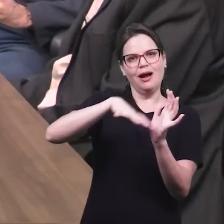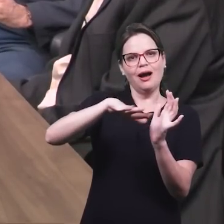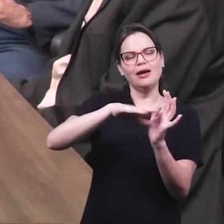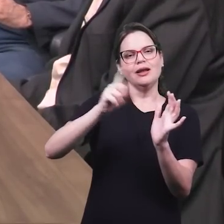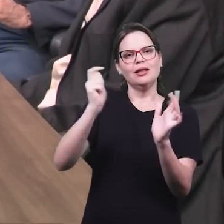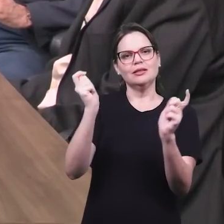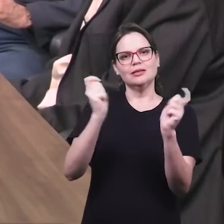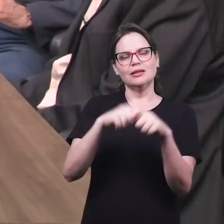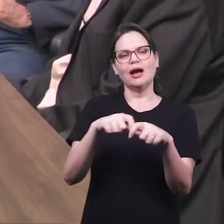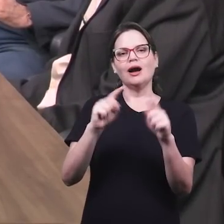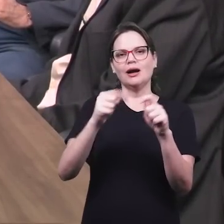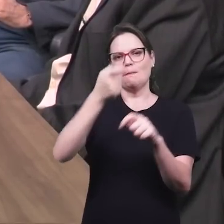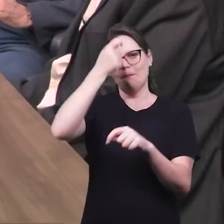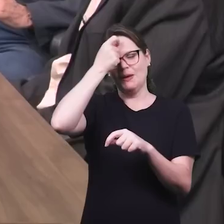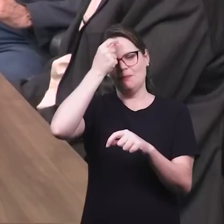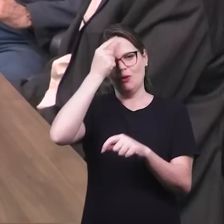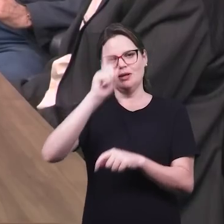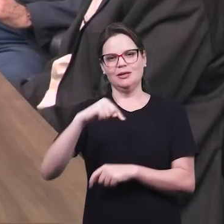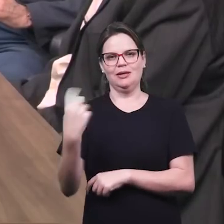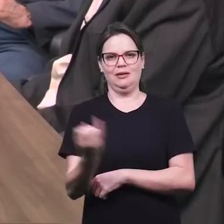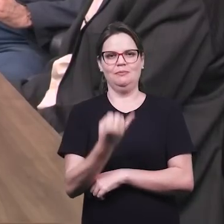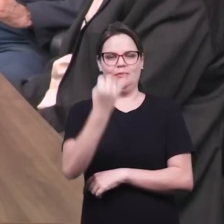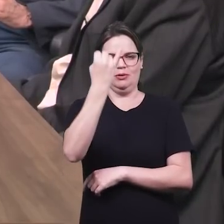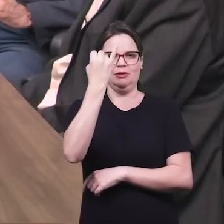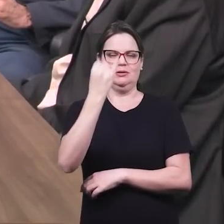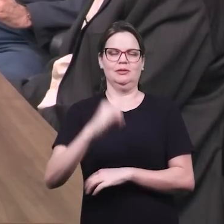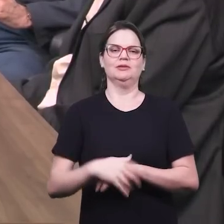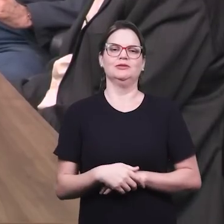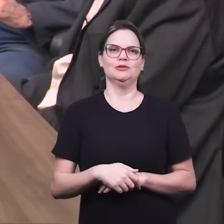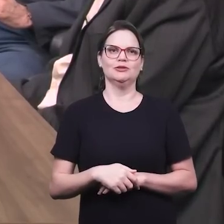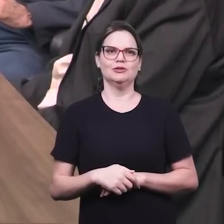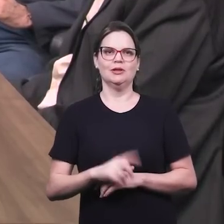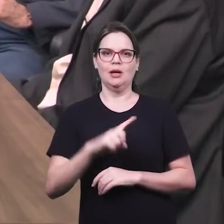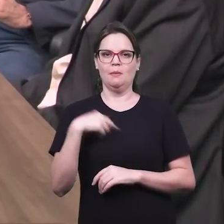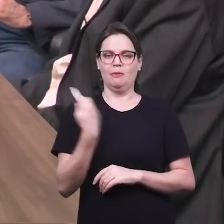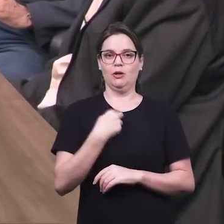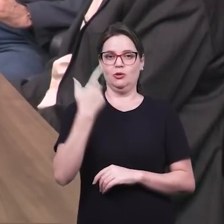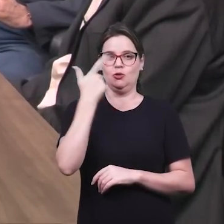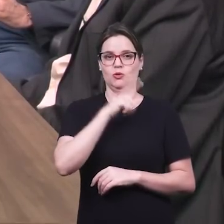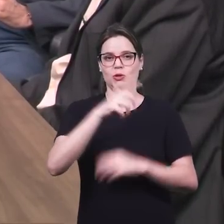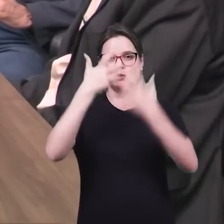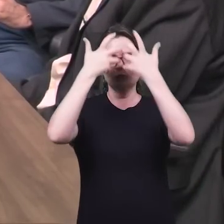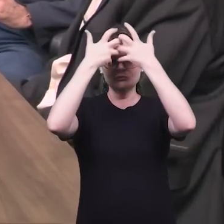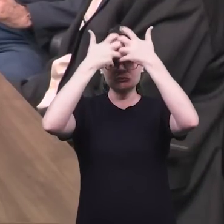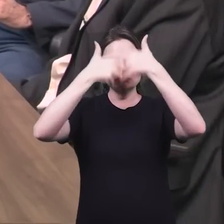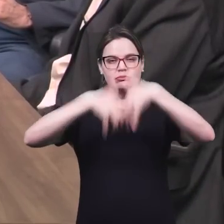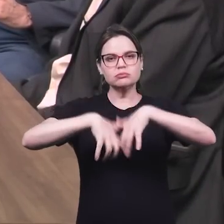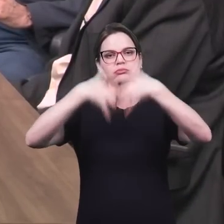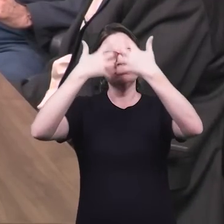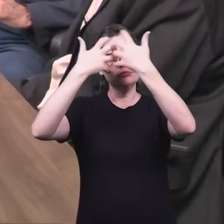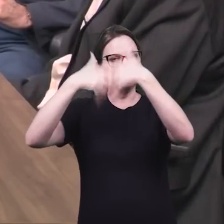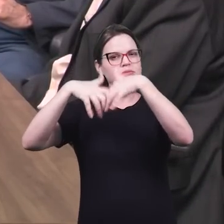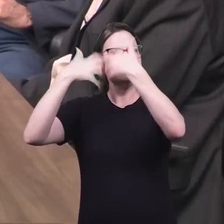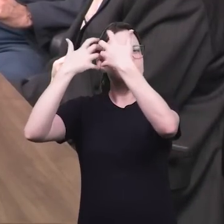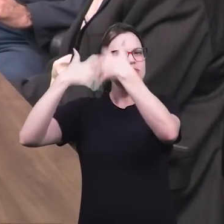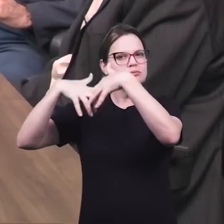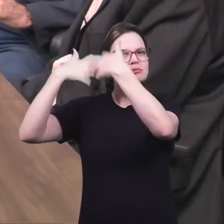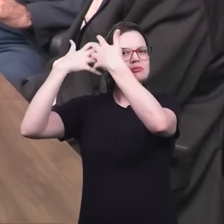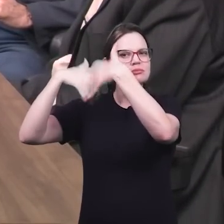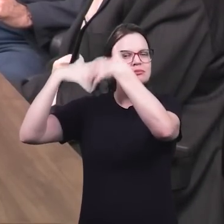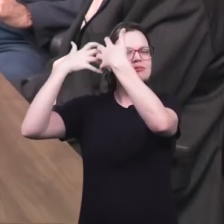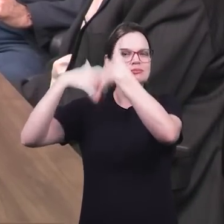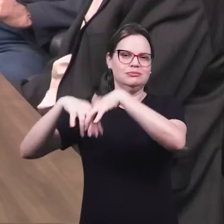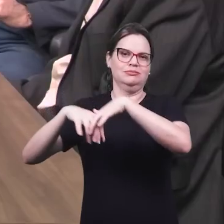formação da memória, que é tão importante aí, no desenvolvimento cognitivo humano. E nós vamos ver também muita coisa importante